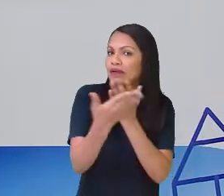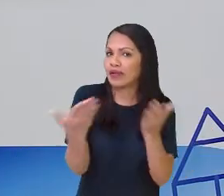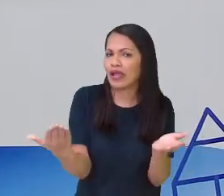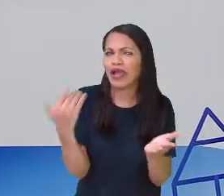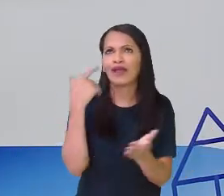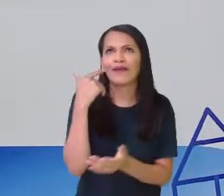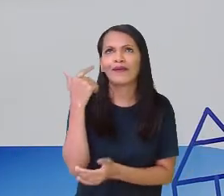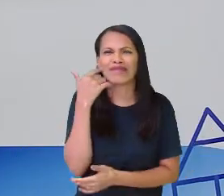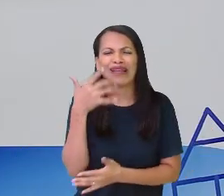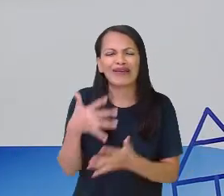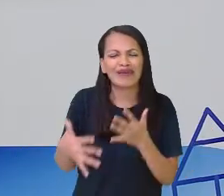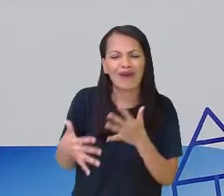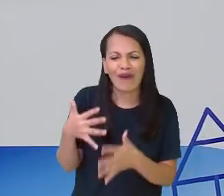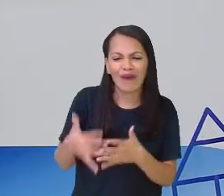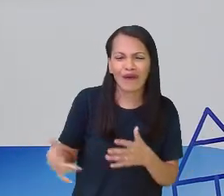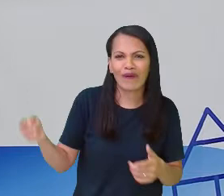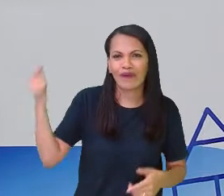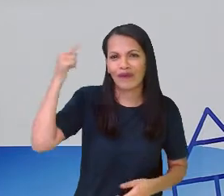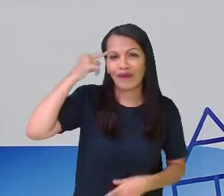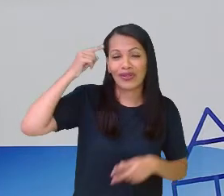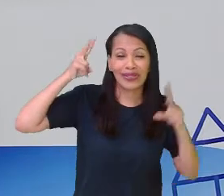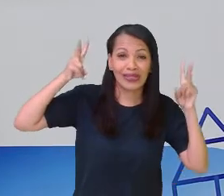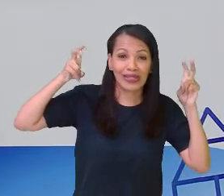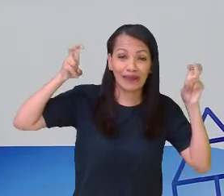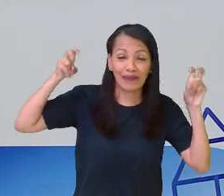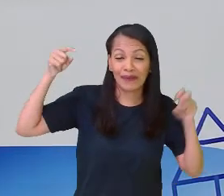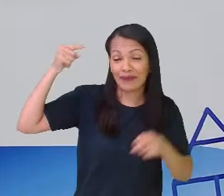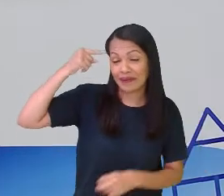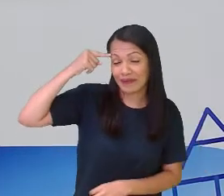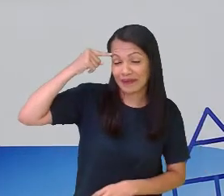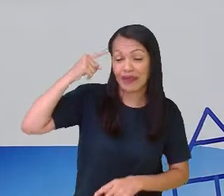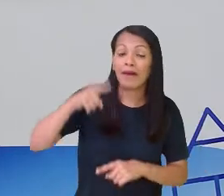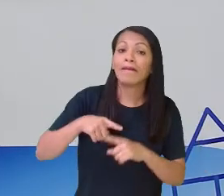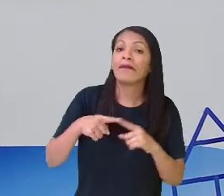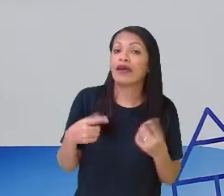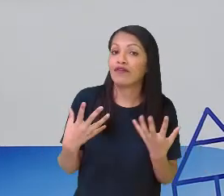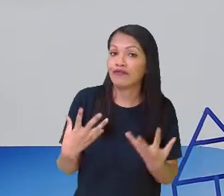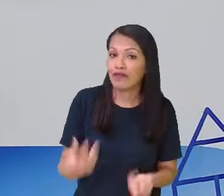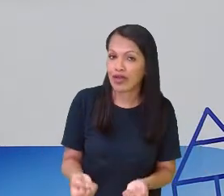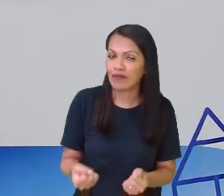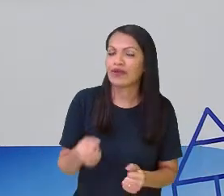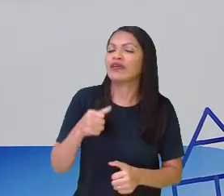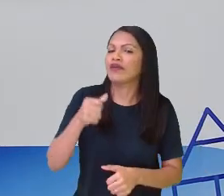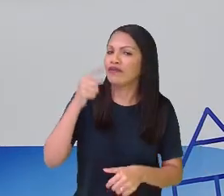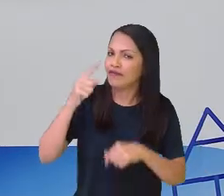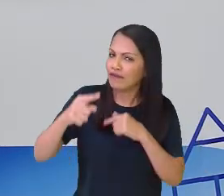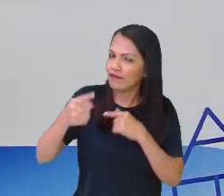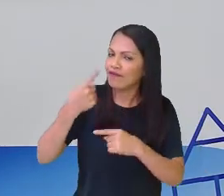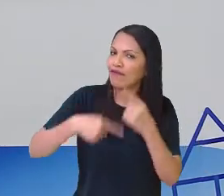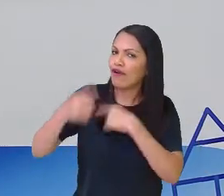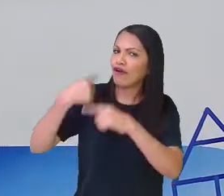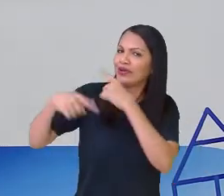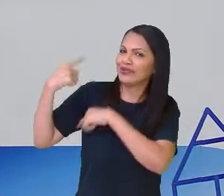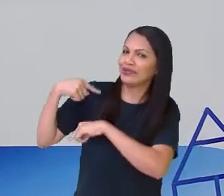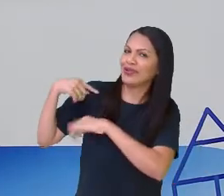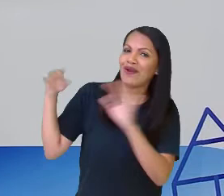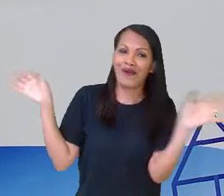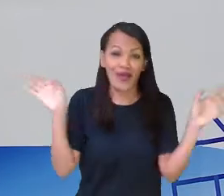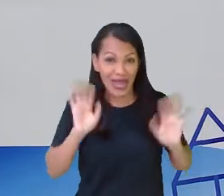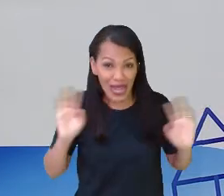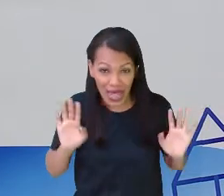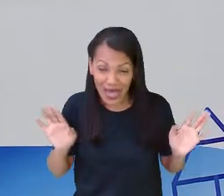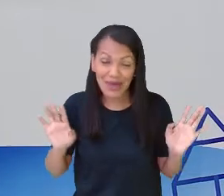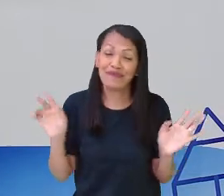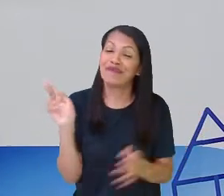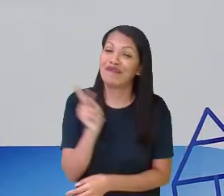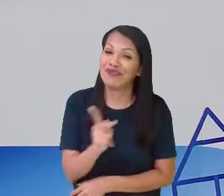acabei ficando com um tema na cabeça. Mas vamos lá, vamos rebobinar. Olá, eu sou a